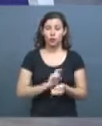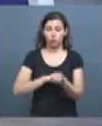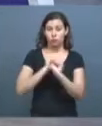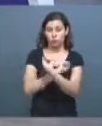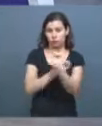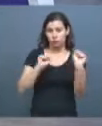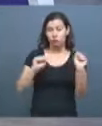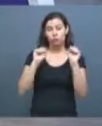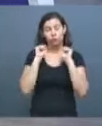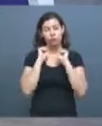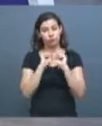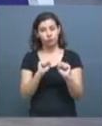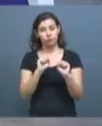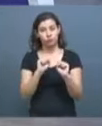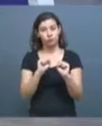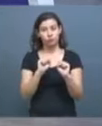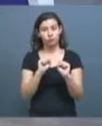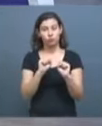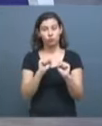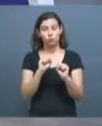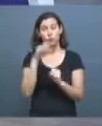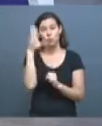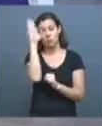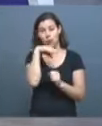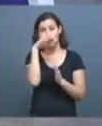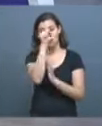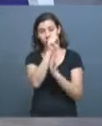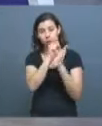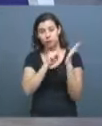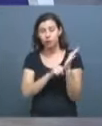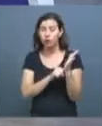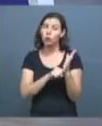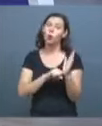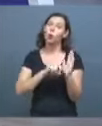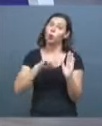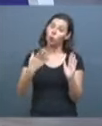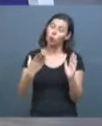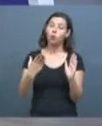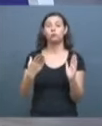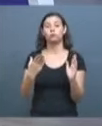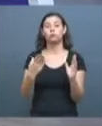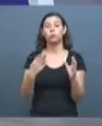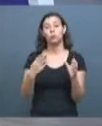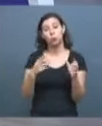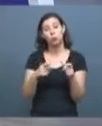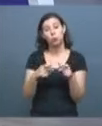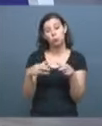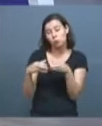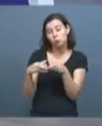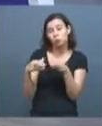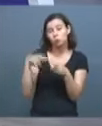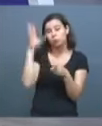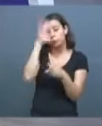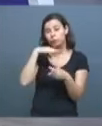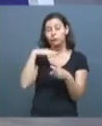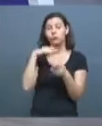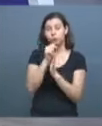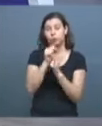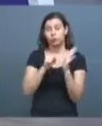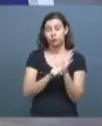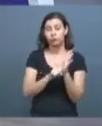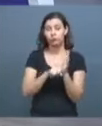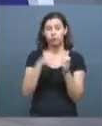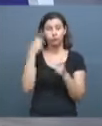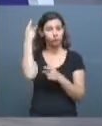ser considerado o mal do século ou um dos males do século? Com certeza. Como o próprio